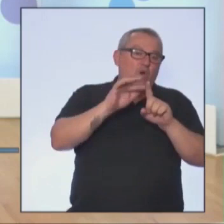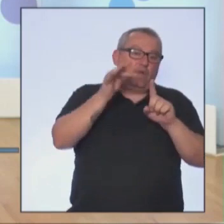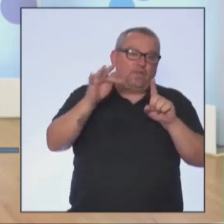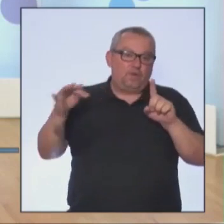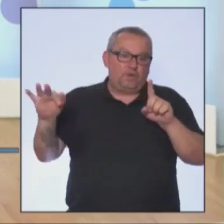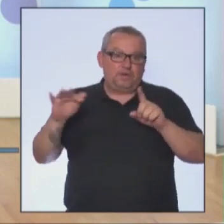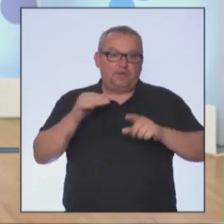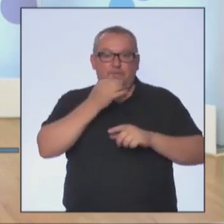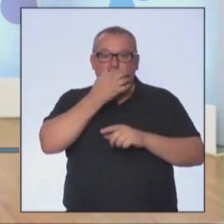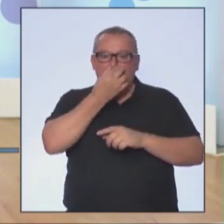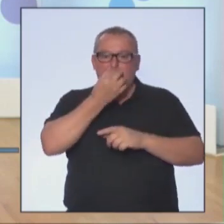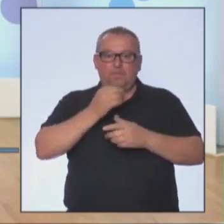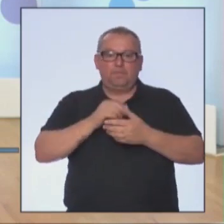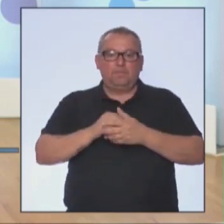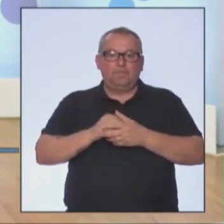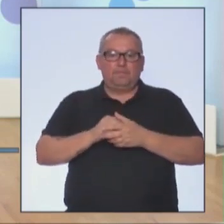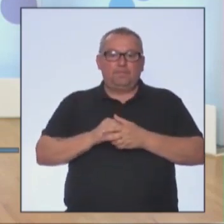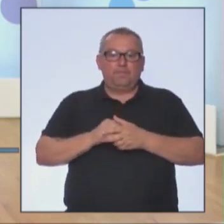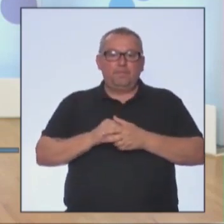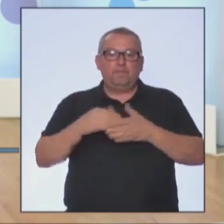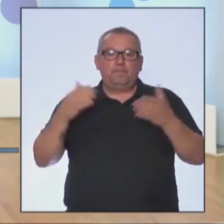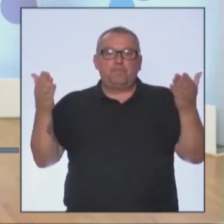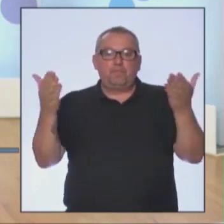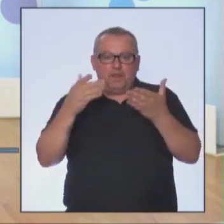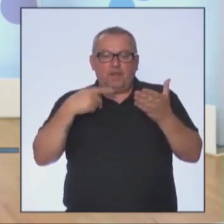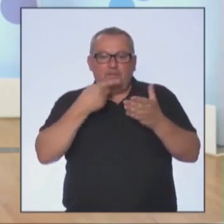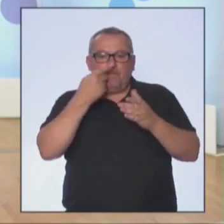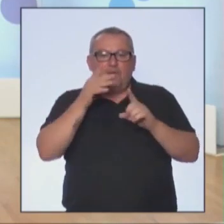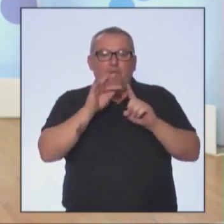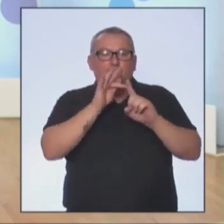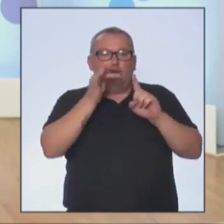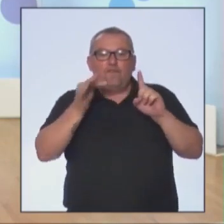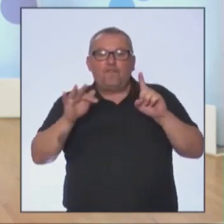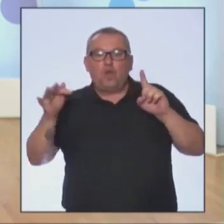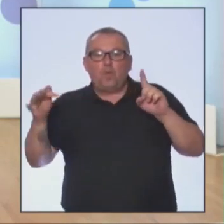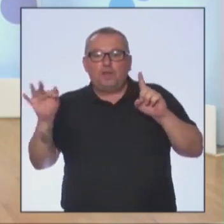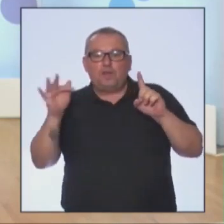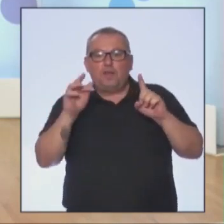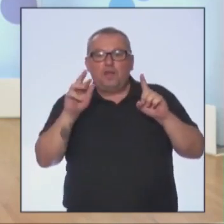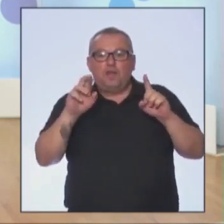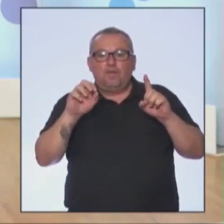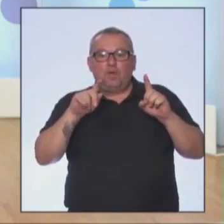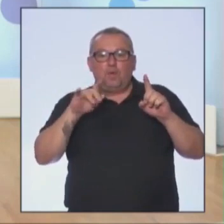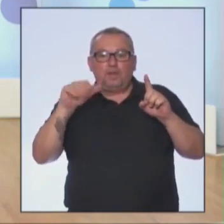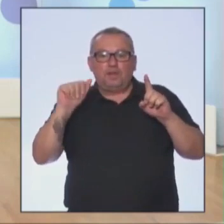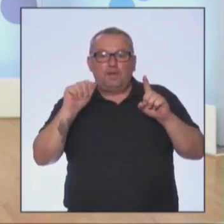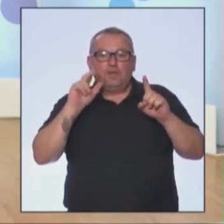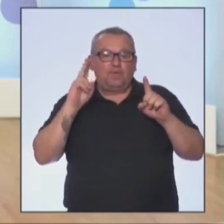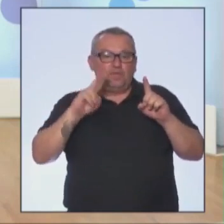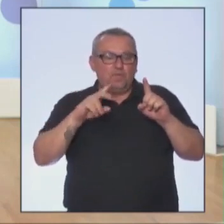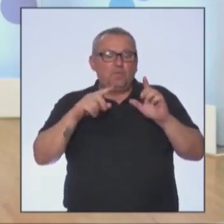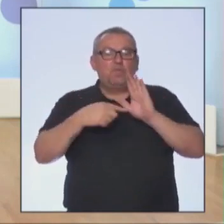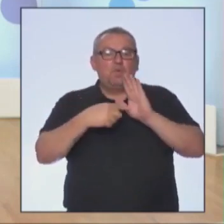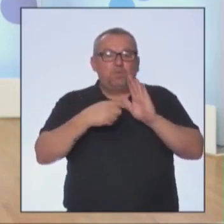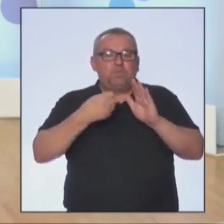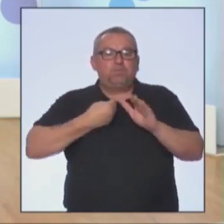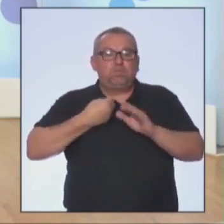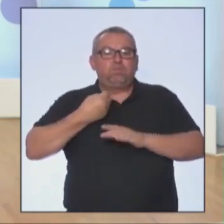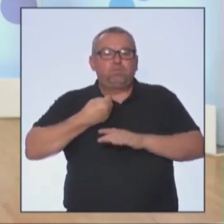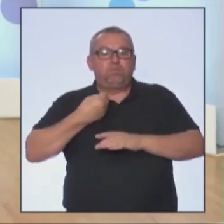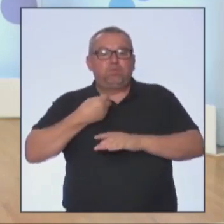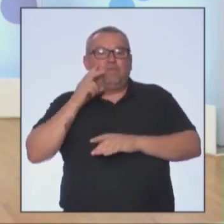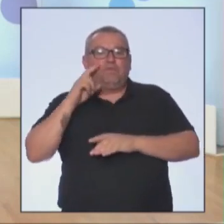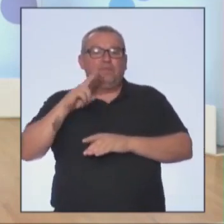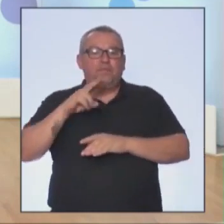grave. Agora que a gente falou de frequência, a gente pode mostrar o batimento. O batimento é muito interessante.